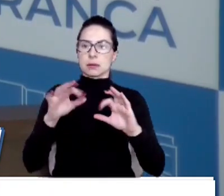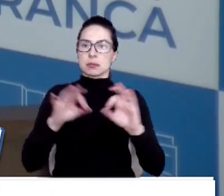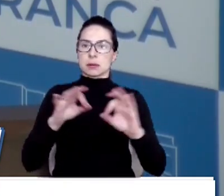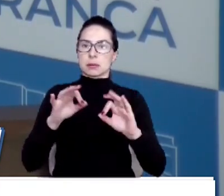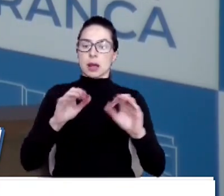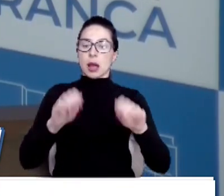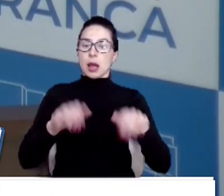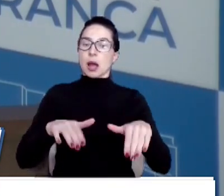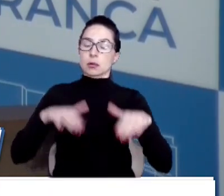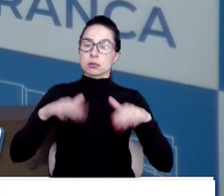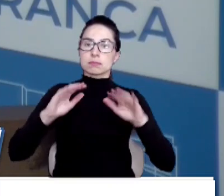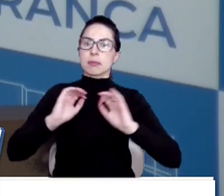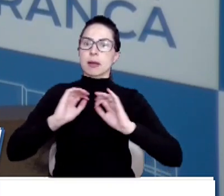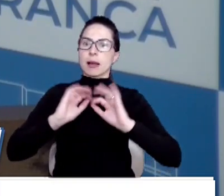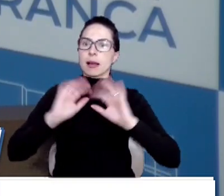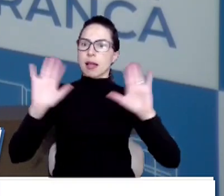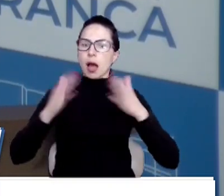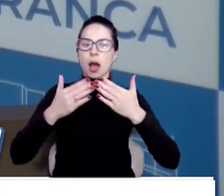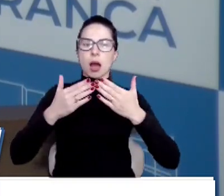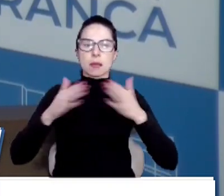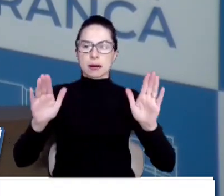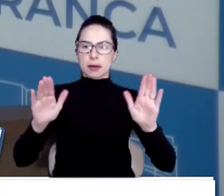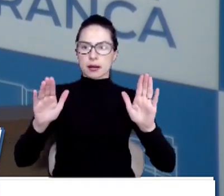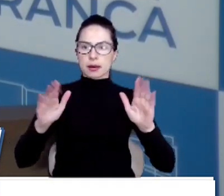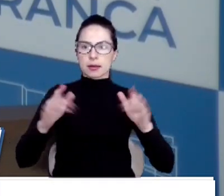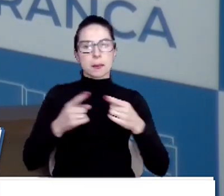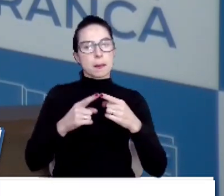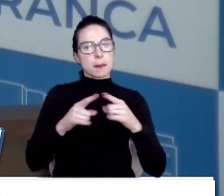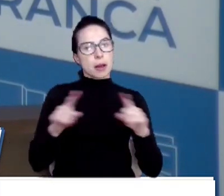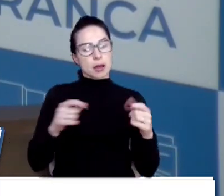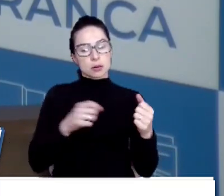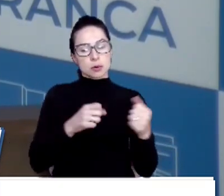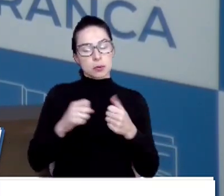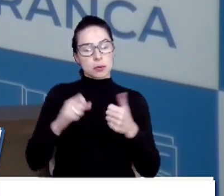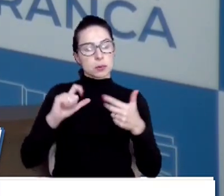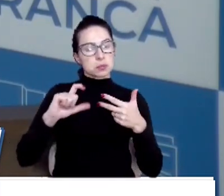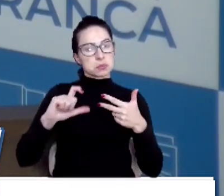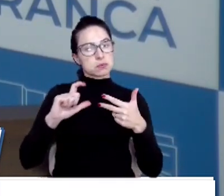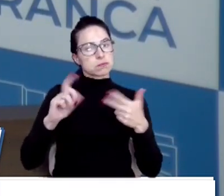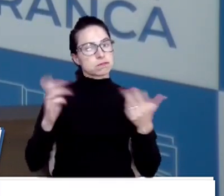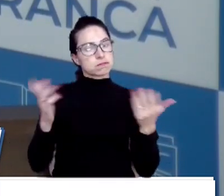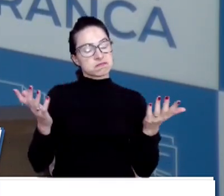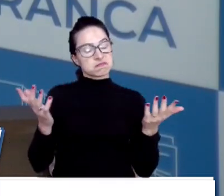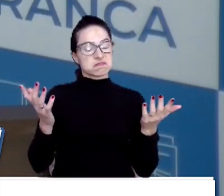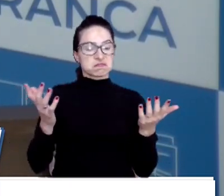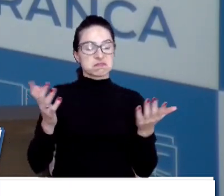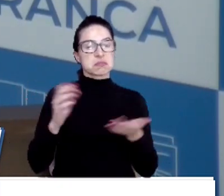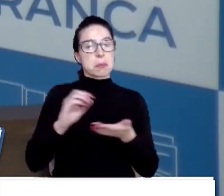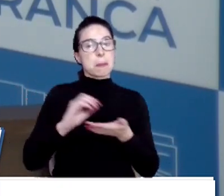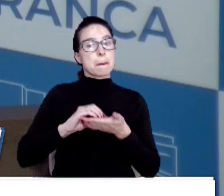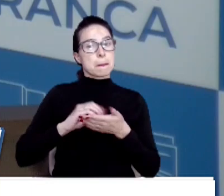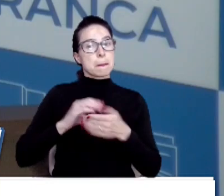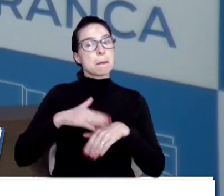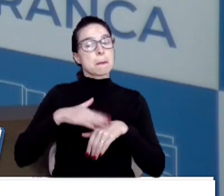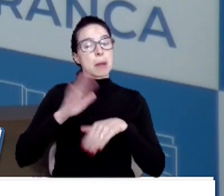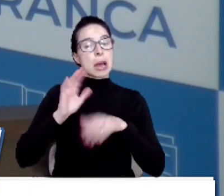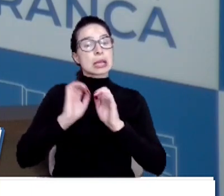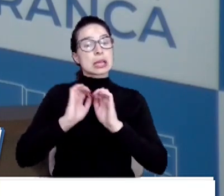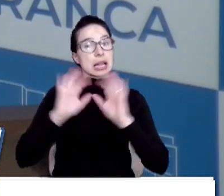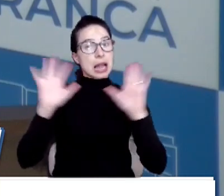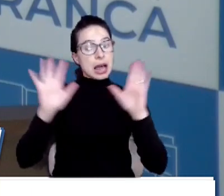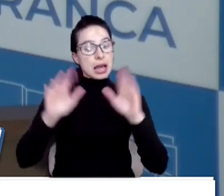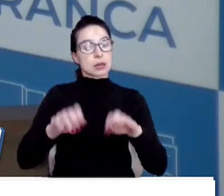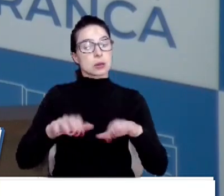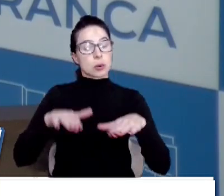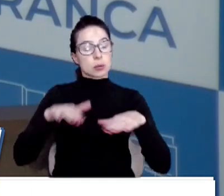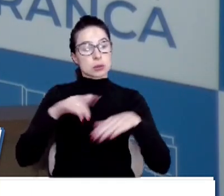transparentes muito mais abertas do que as do próprio executivo precisa dar mais transparência nessas audiências públicas